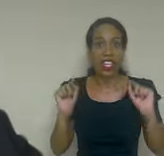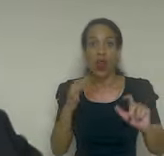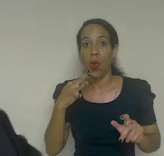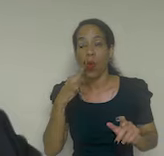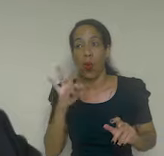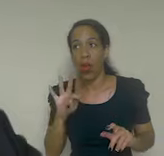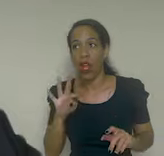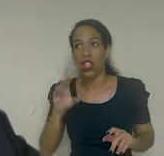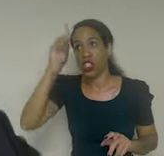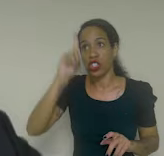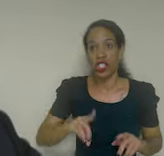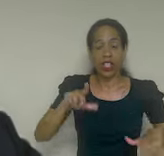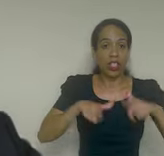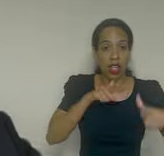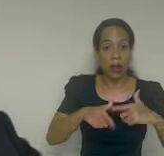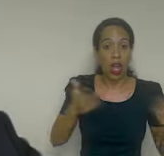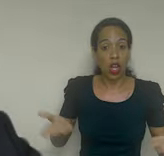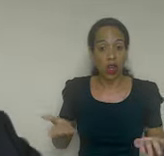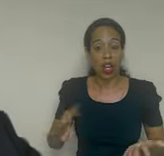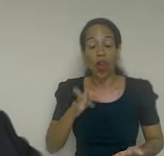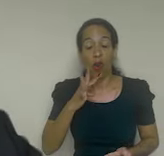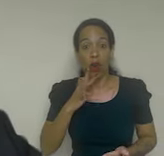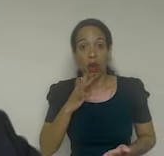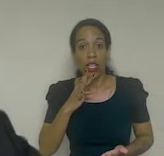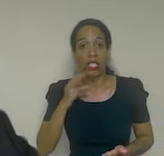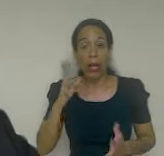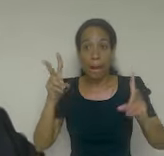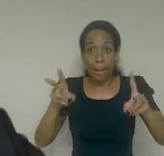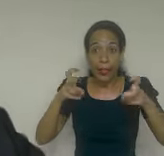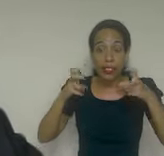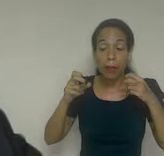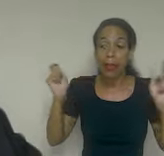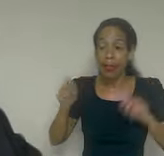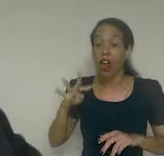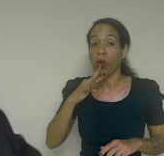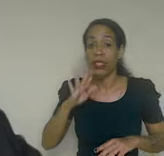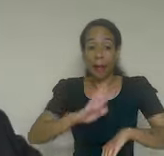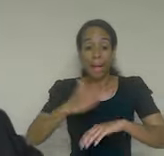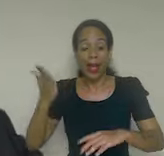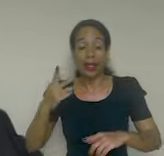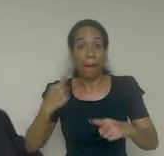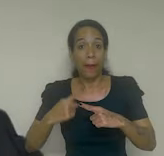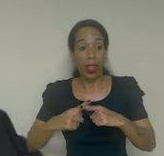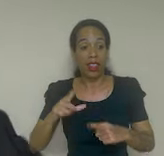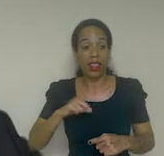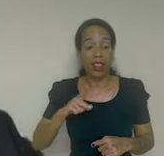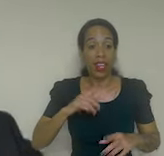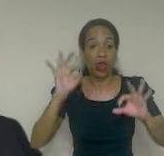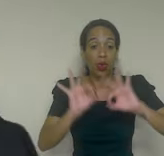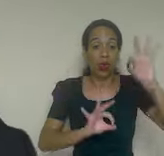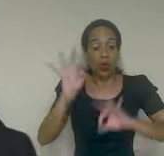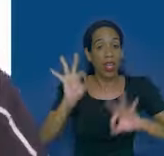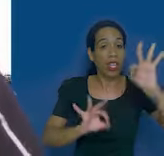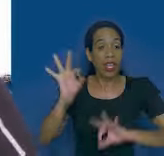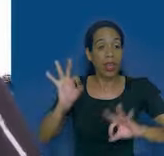não conhece bem o direito do trabalho, vai passar a conhecer. Para quem já conhece, vai perceber que pode conhecer mais ainda, porque ali você tem esse